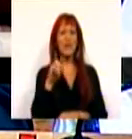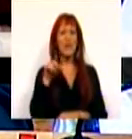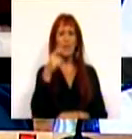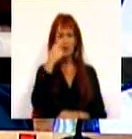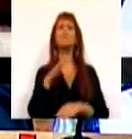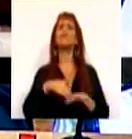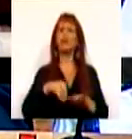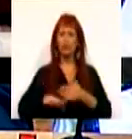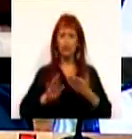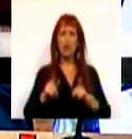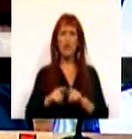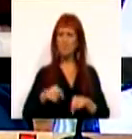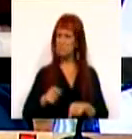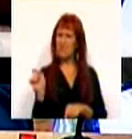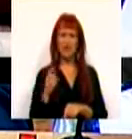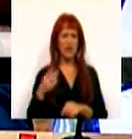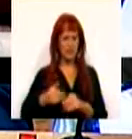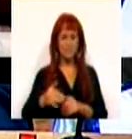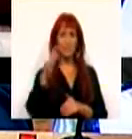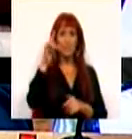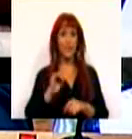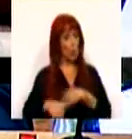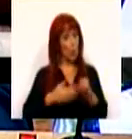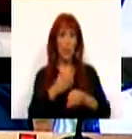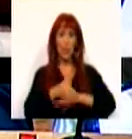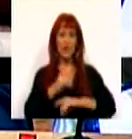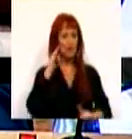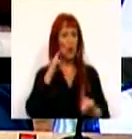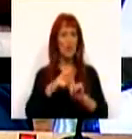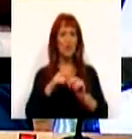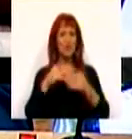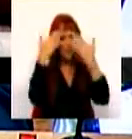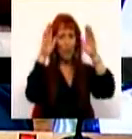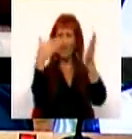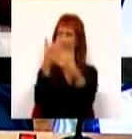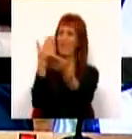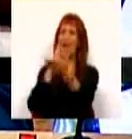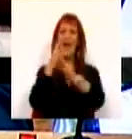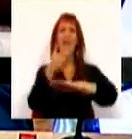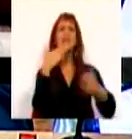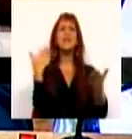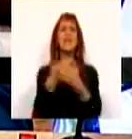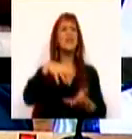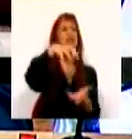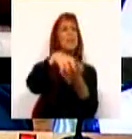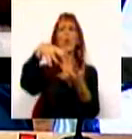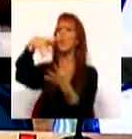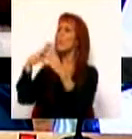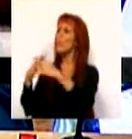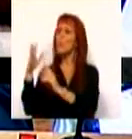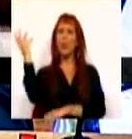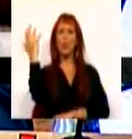o fizeram só no espaço de 3 meses. Prosseguimos, portanto, o objetivo de democratizar o acesso às infraestruturas